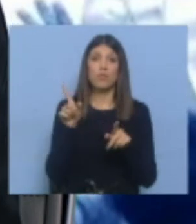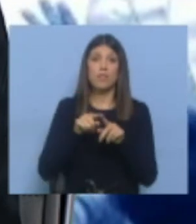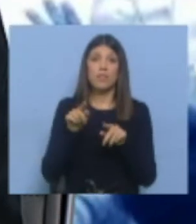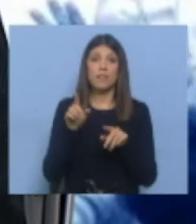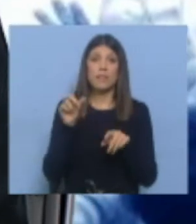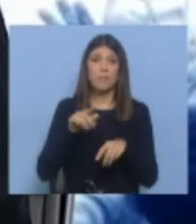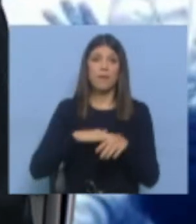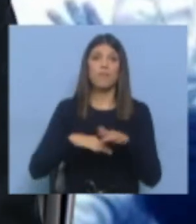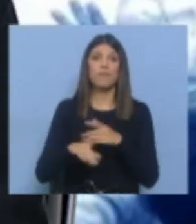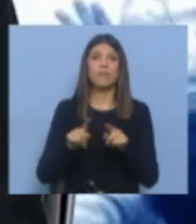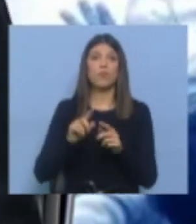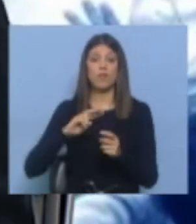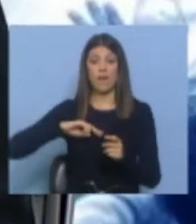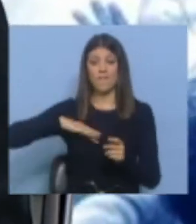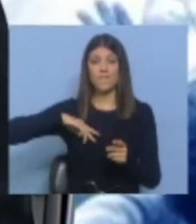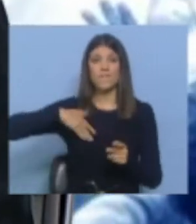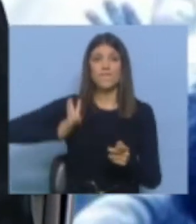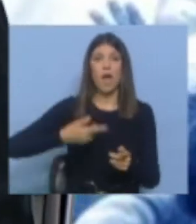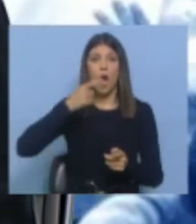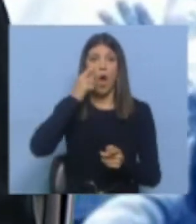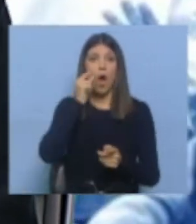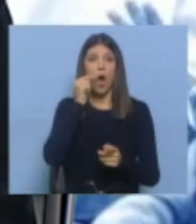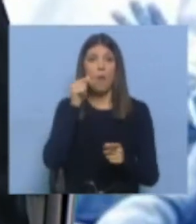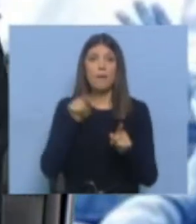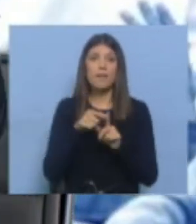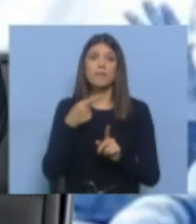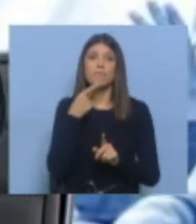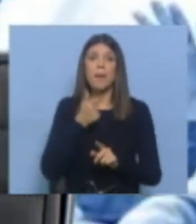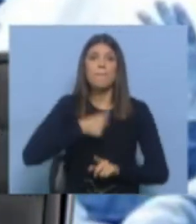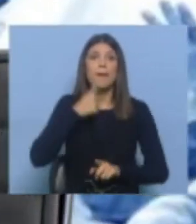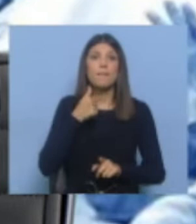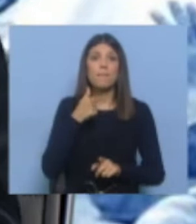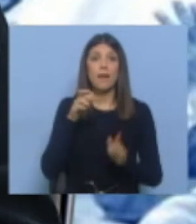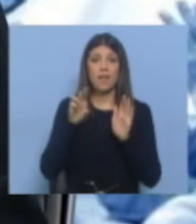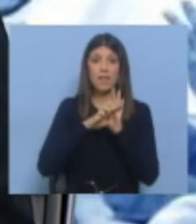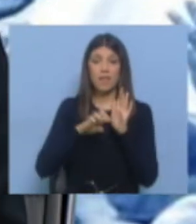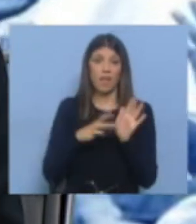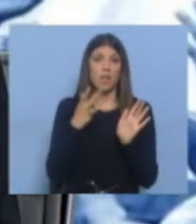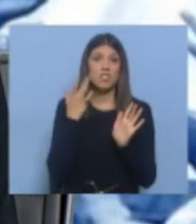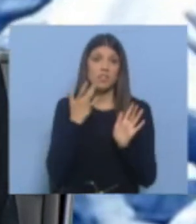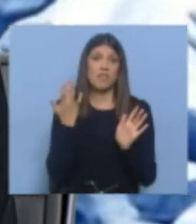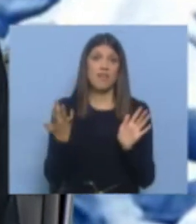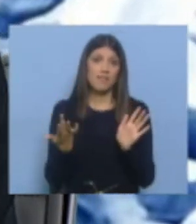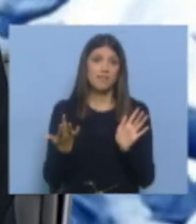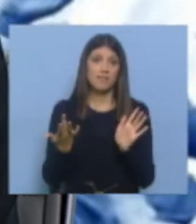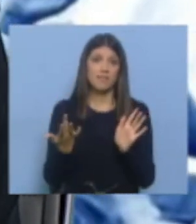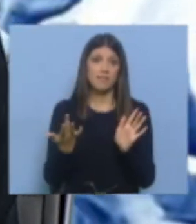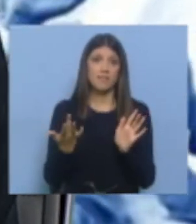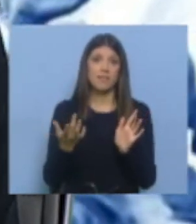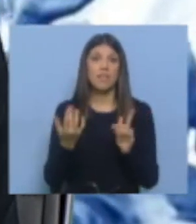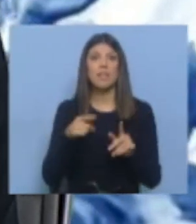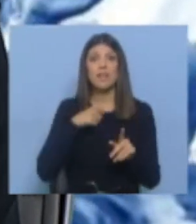em homem, não é? Portanto, ele também cumpria as regras de higiene e até protestou quando não as cumpriram